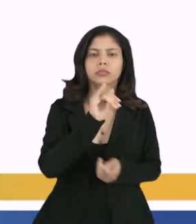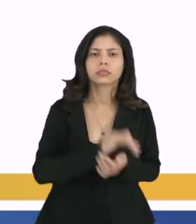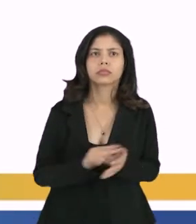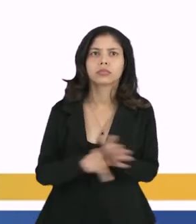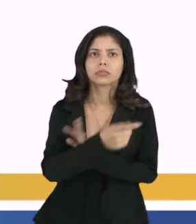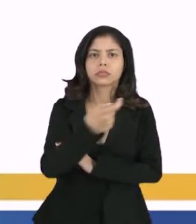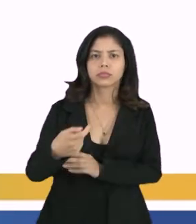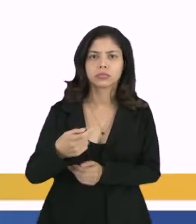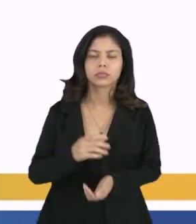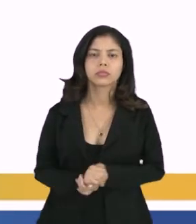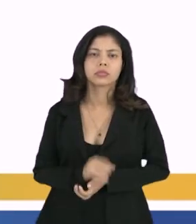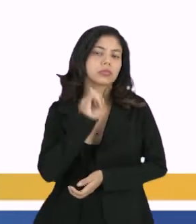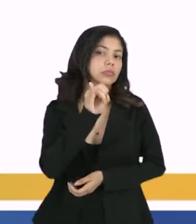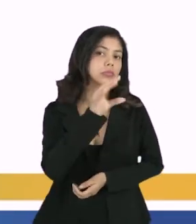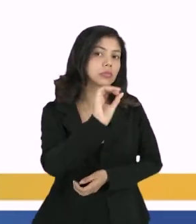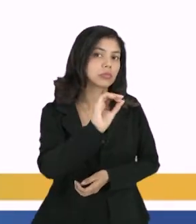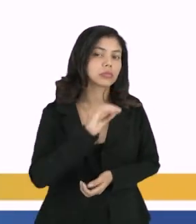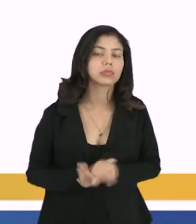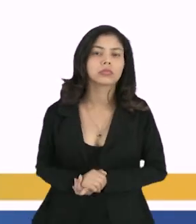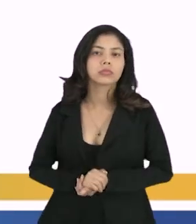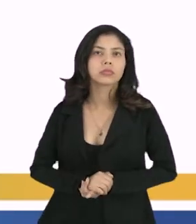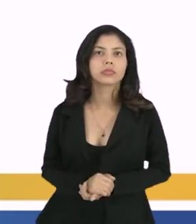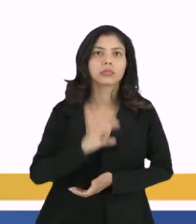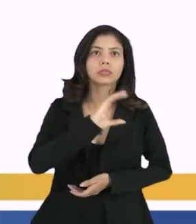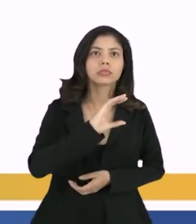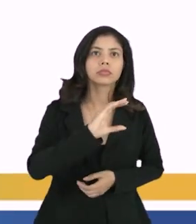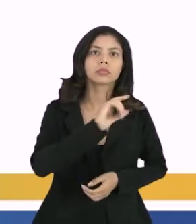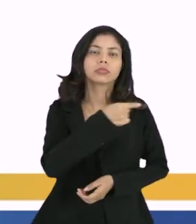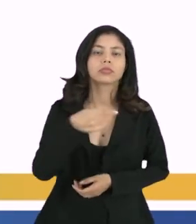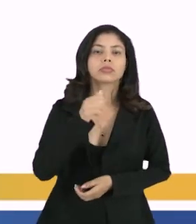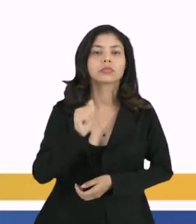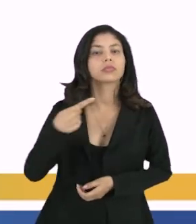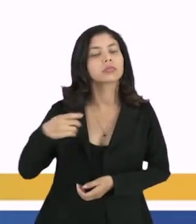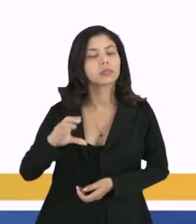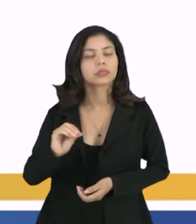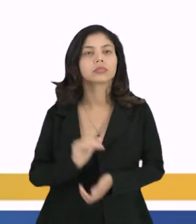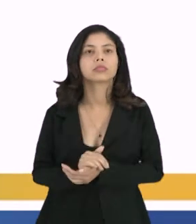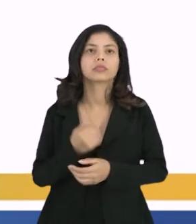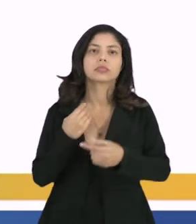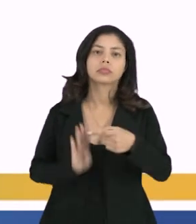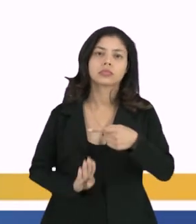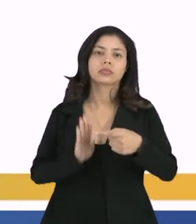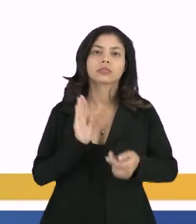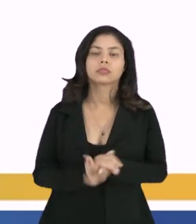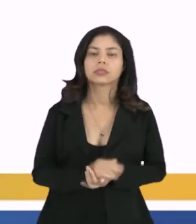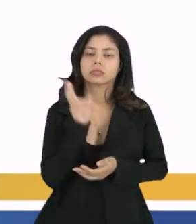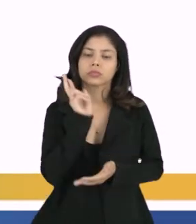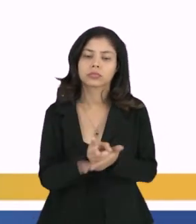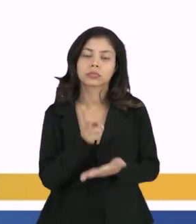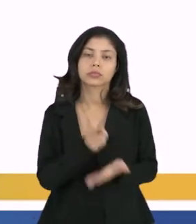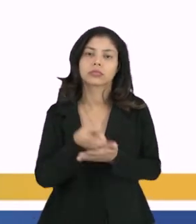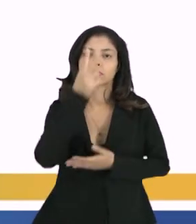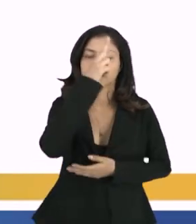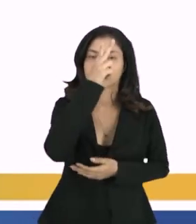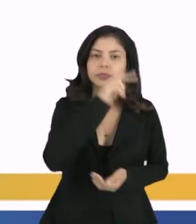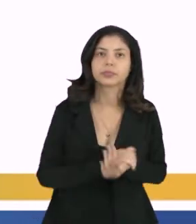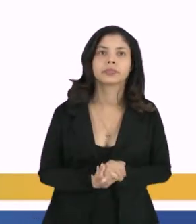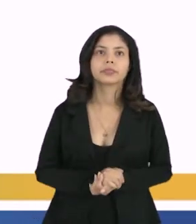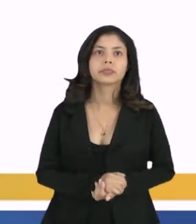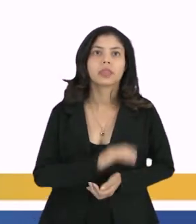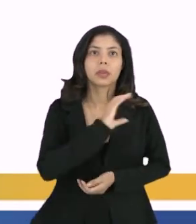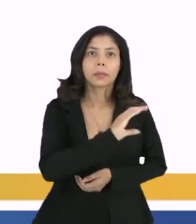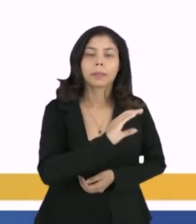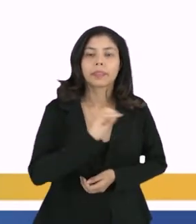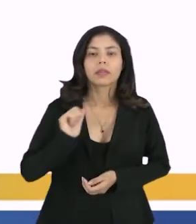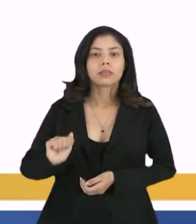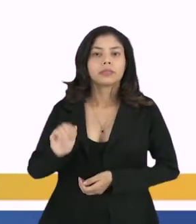componente x, se ela for x0? C menos ax0 sobre b. Lembre-se que C, A e B são